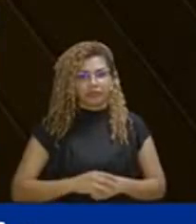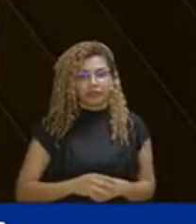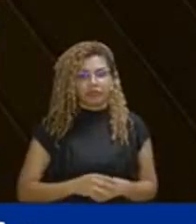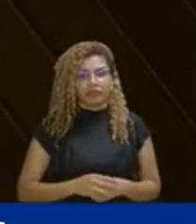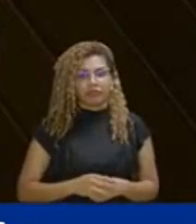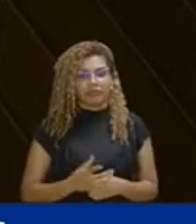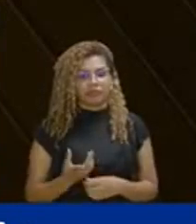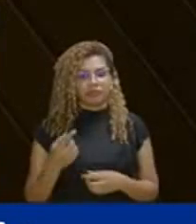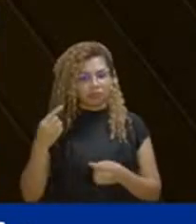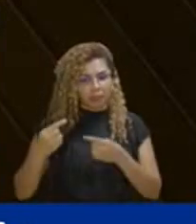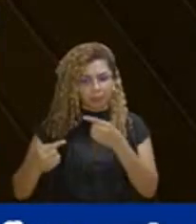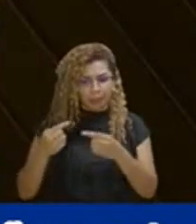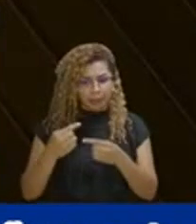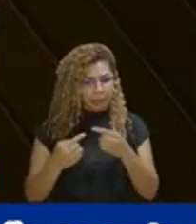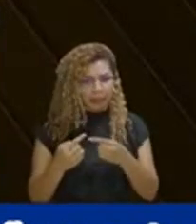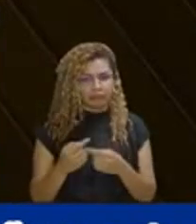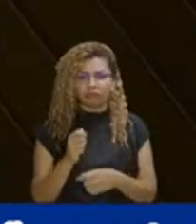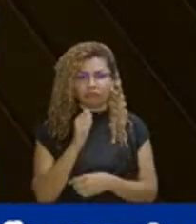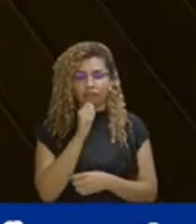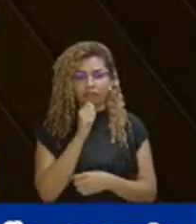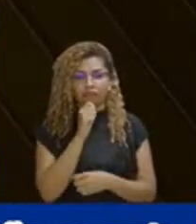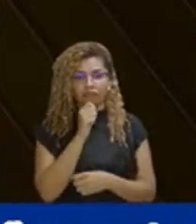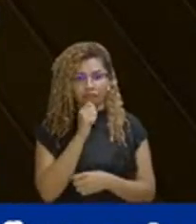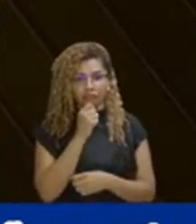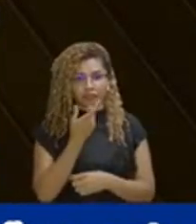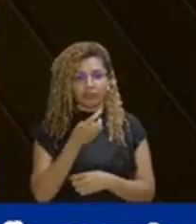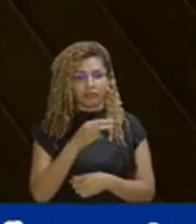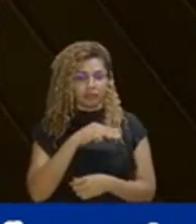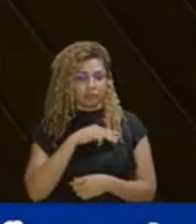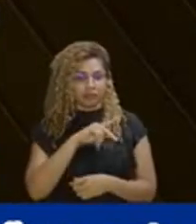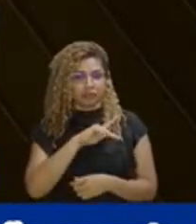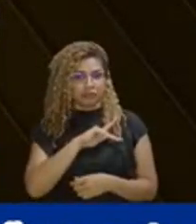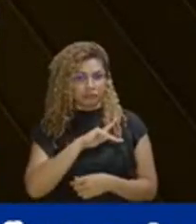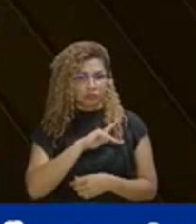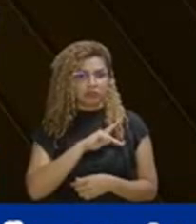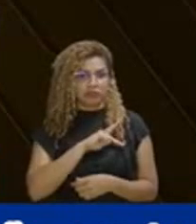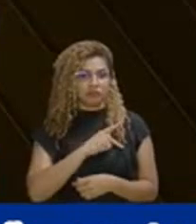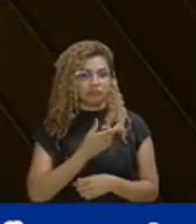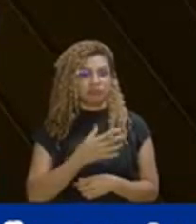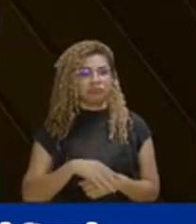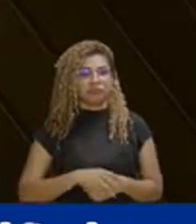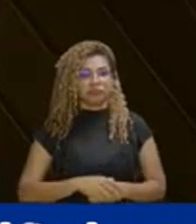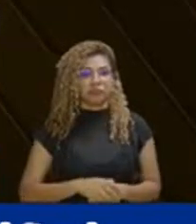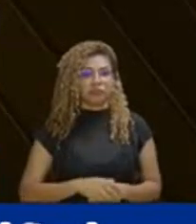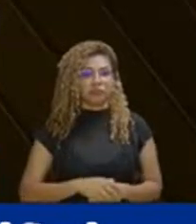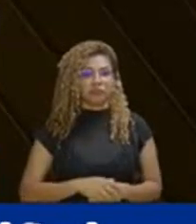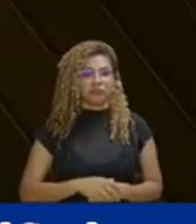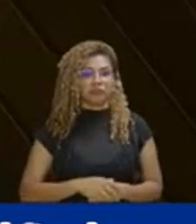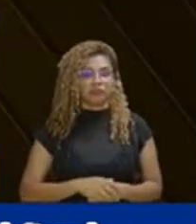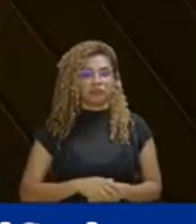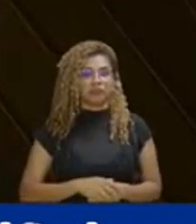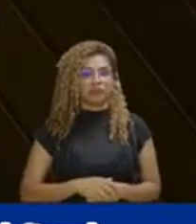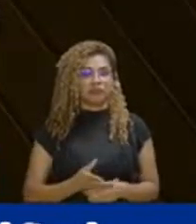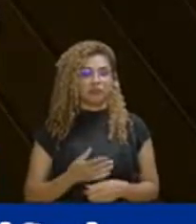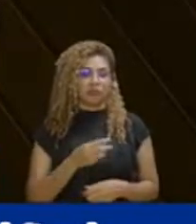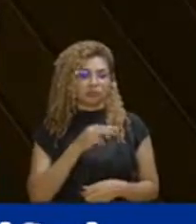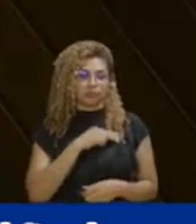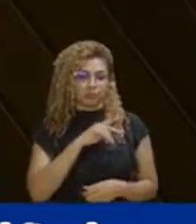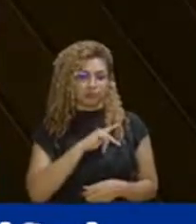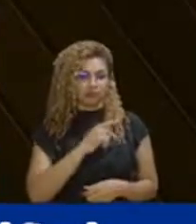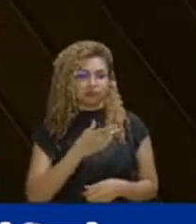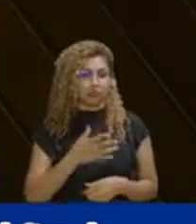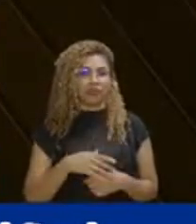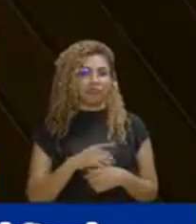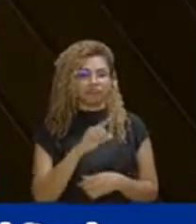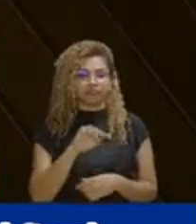debatido na sentença, motivo pelo qual o Ministério Público Eleitoral pôs embargos de declaração, os quais foram rejeitados. Nesse sentido,